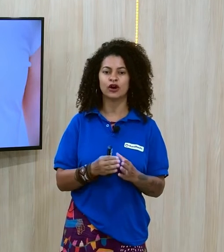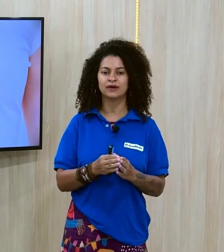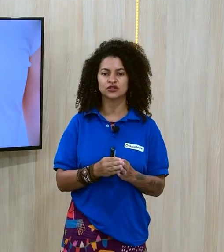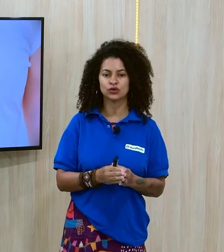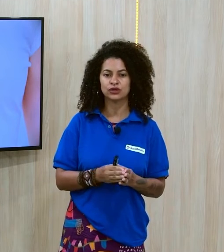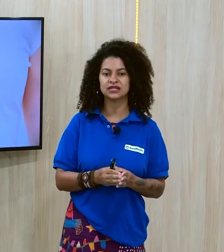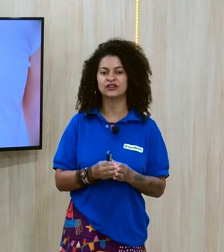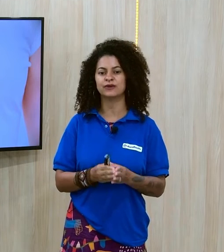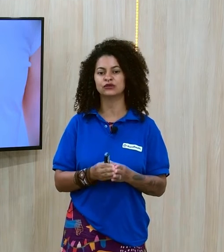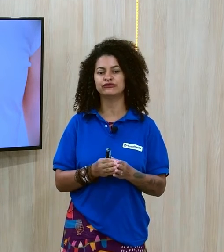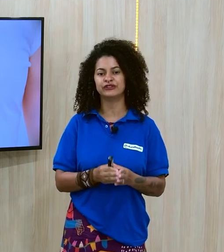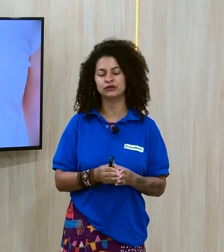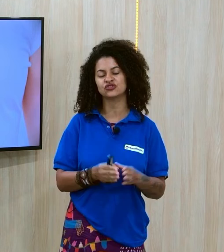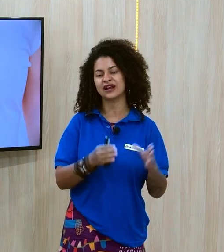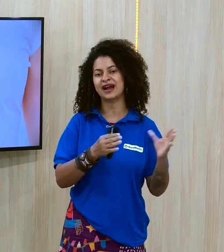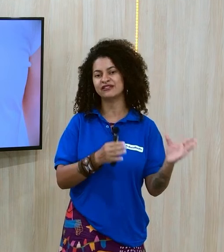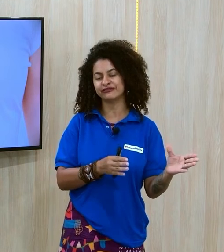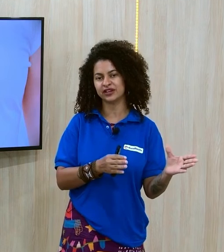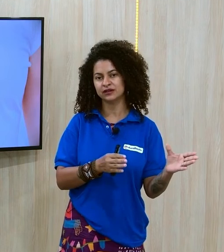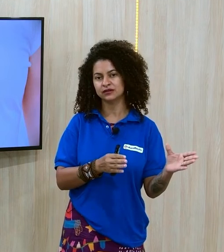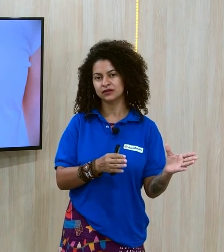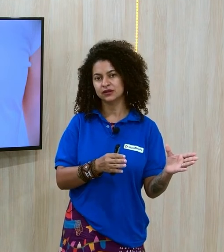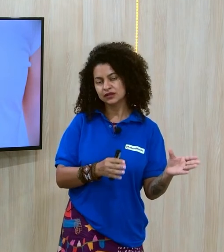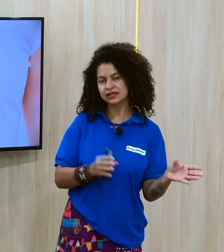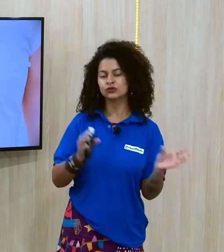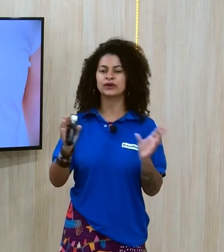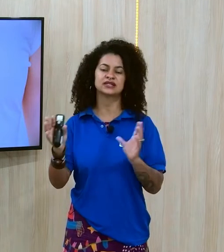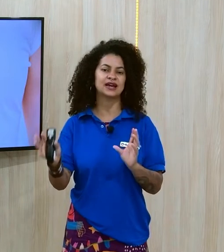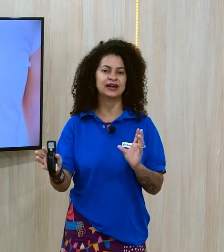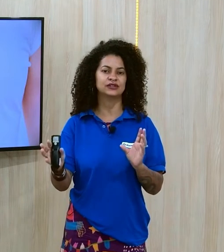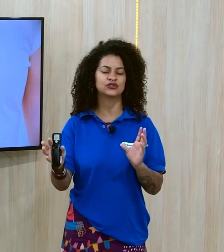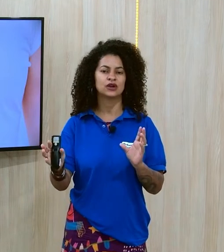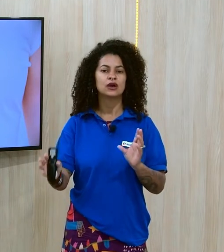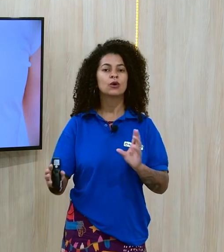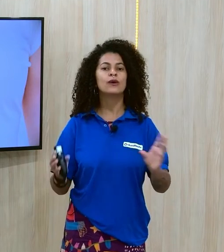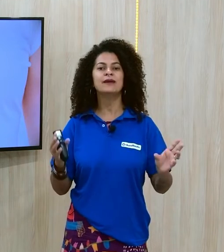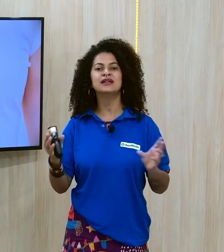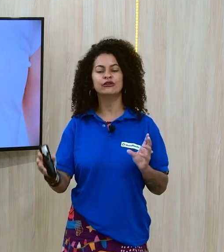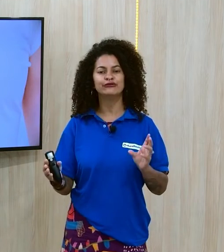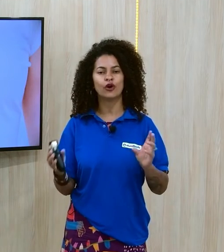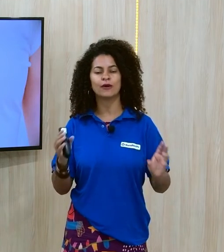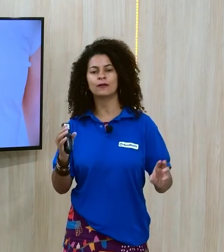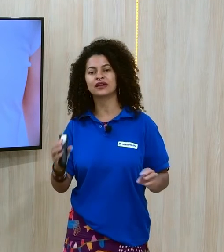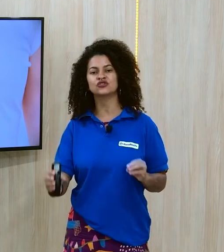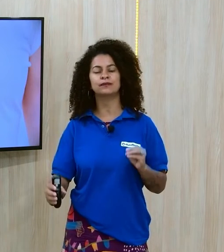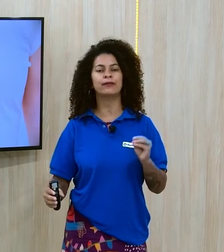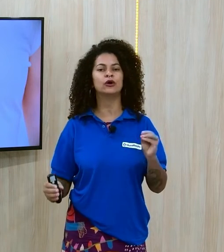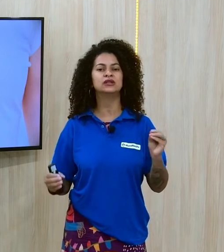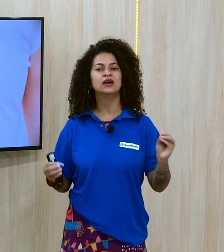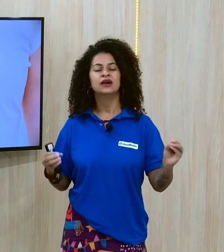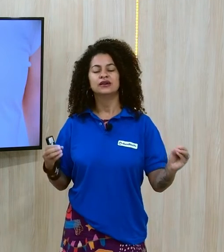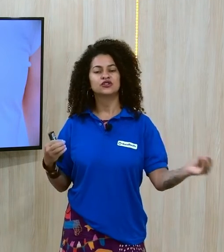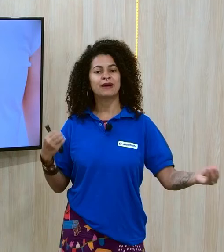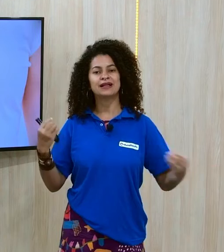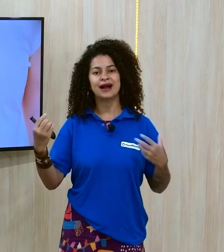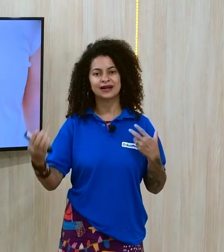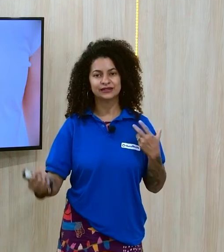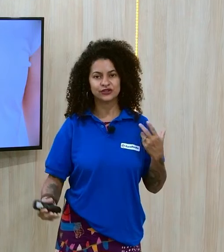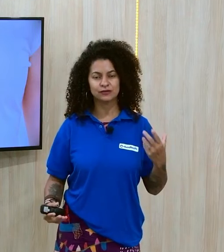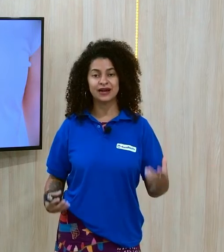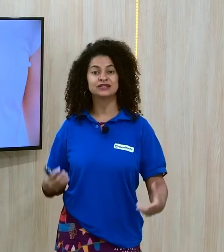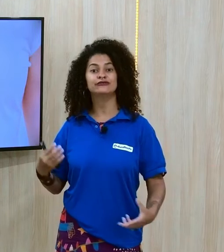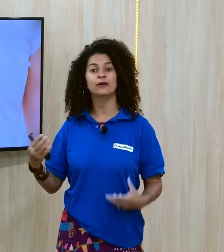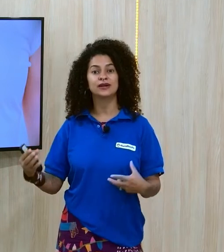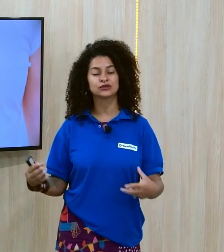de informações a respeito do vírus, da HIV e da doença da AIDS? Qual é a melhor forma? Como é que a gente pode espalhar cada